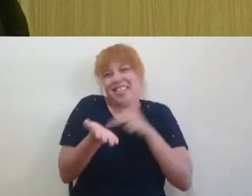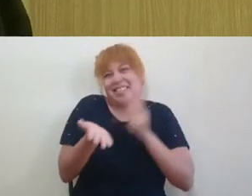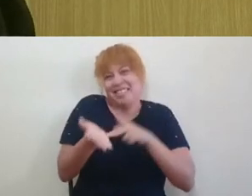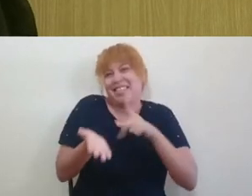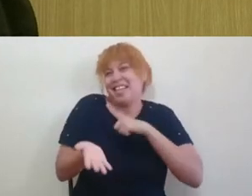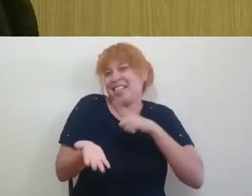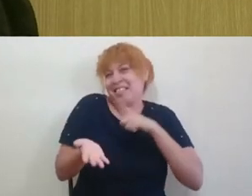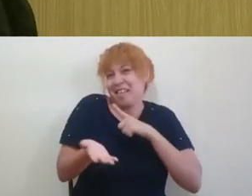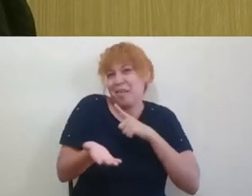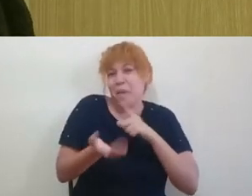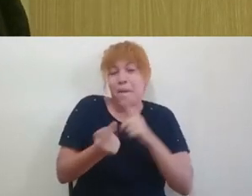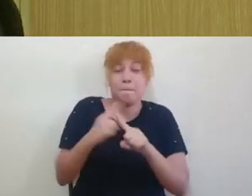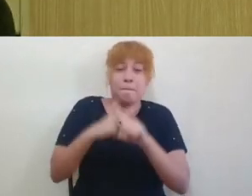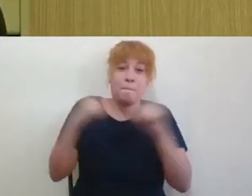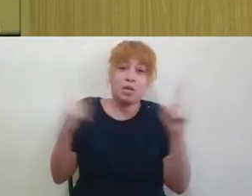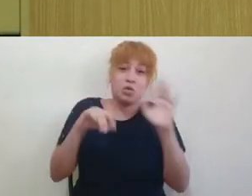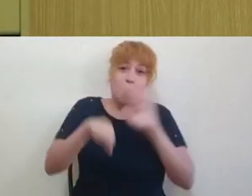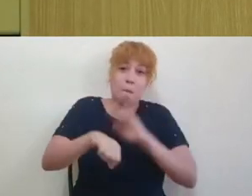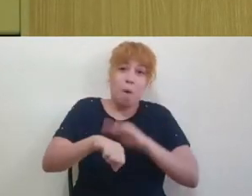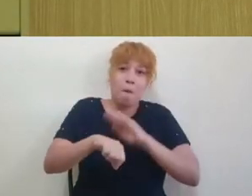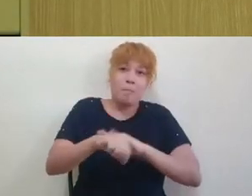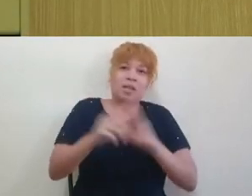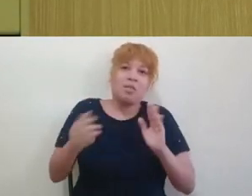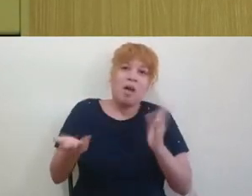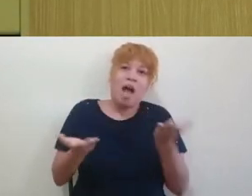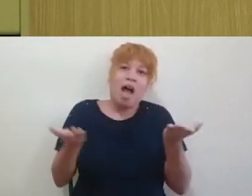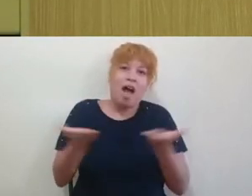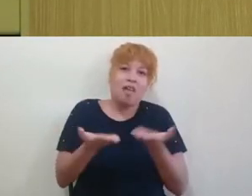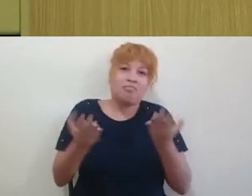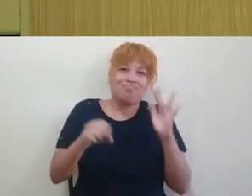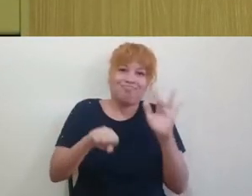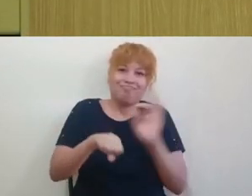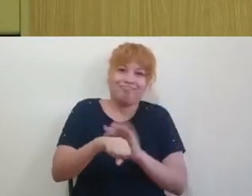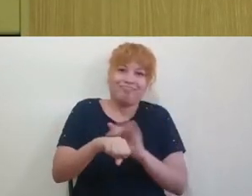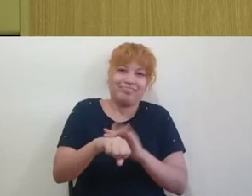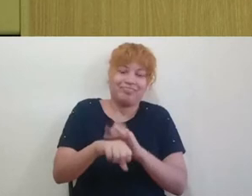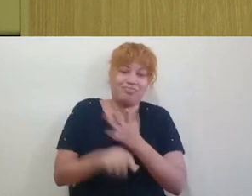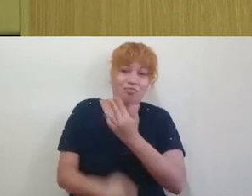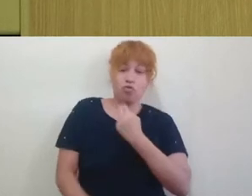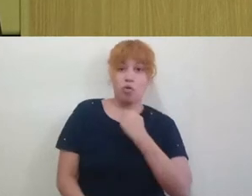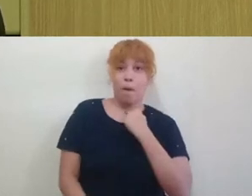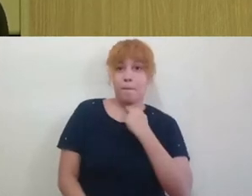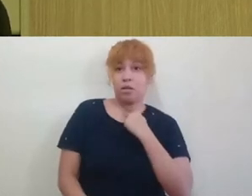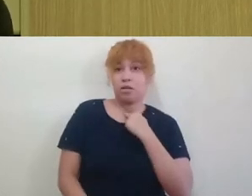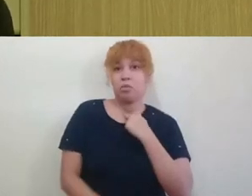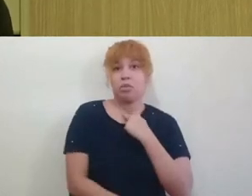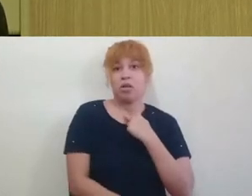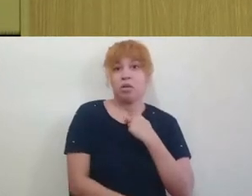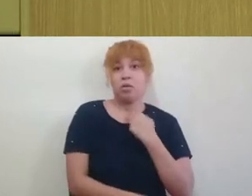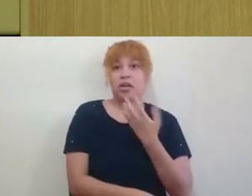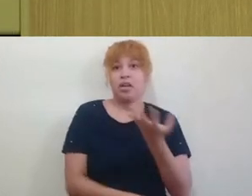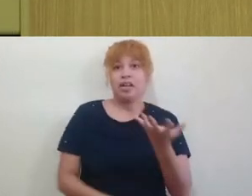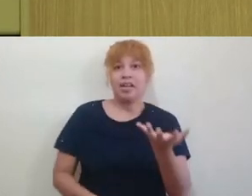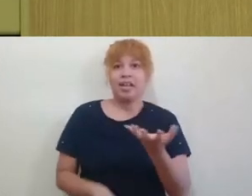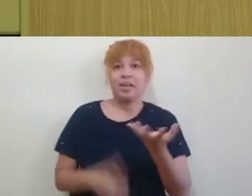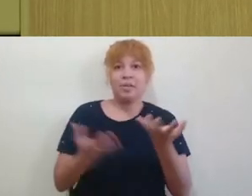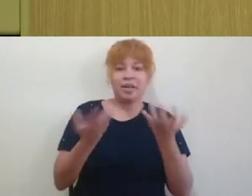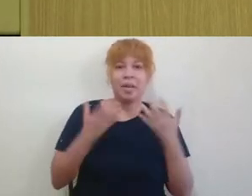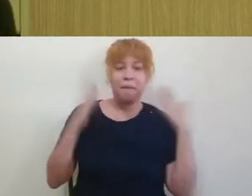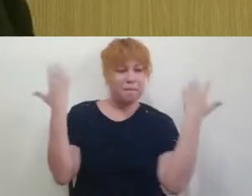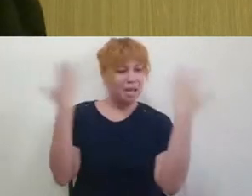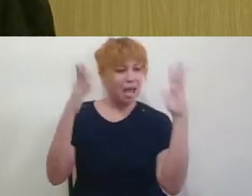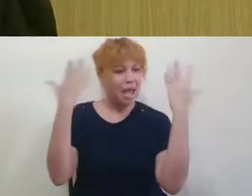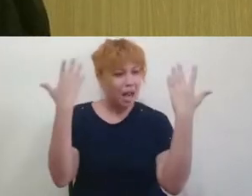aqui, e muitas pessoas tendo vitórias. E essa de vocês é uma importante vitória,